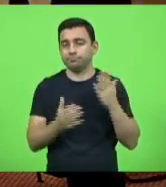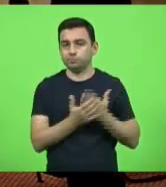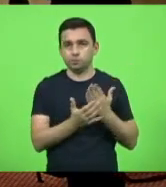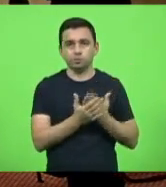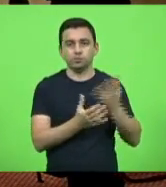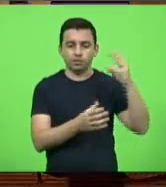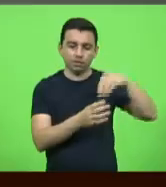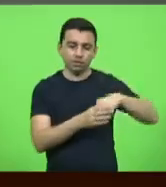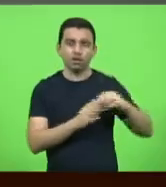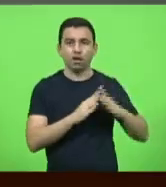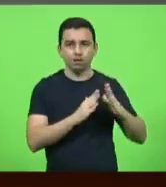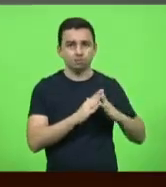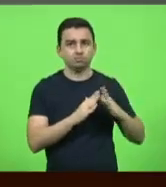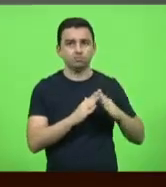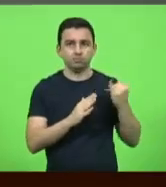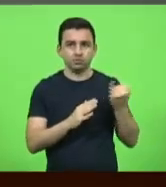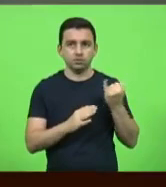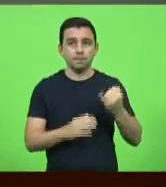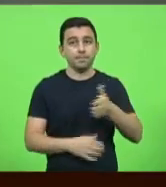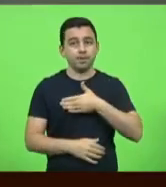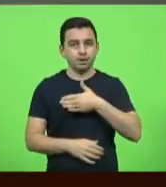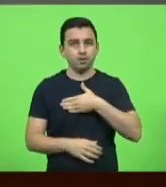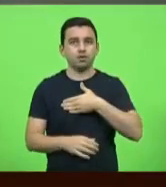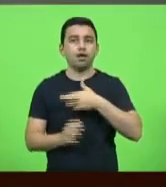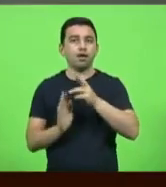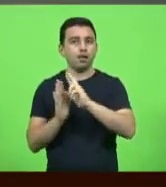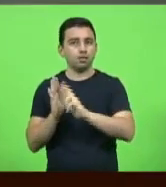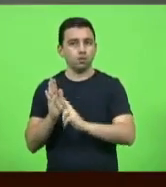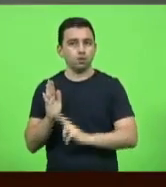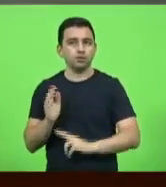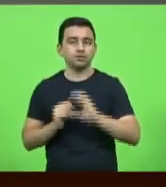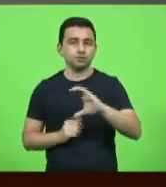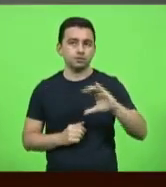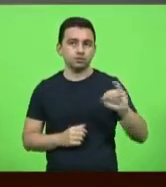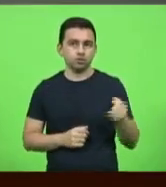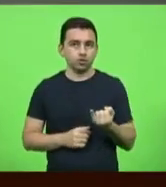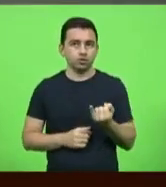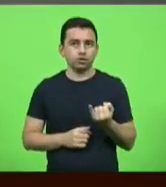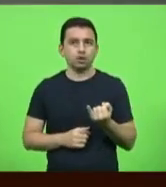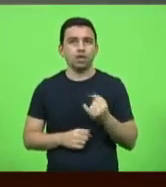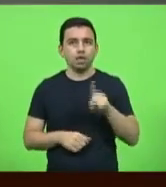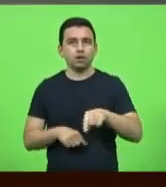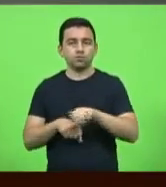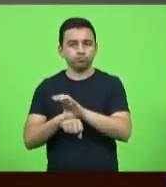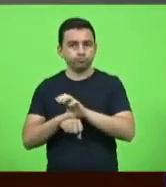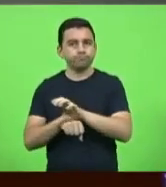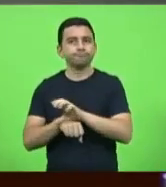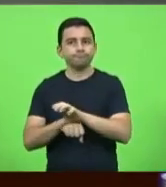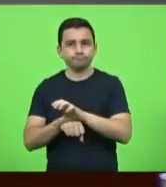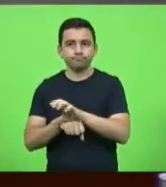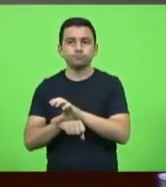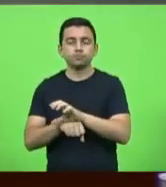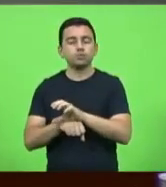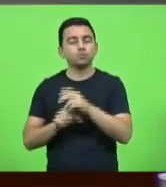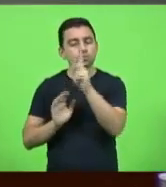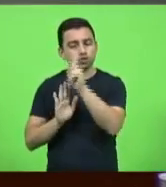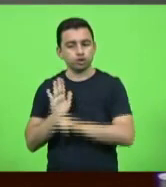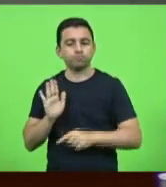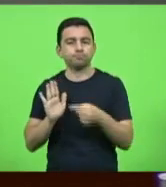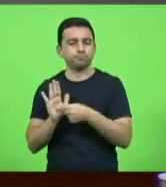E foi de minha autoria o relatório na CCJ para dar a constitucionalidade do projeto.